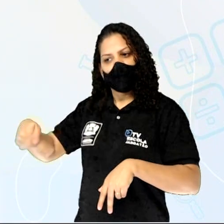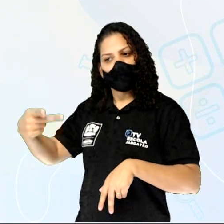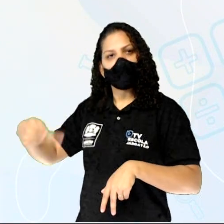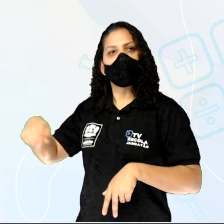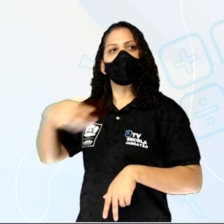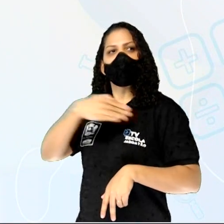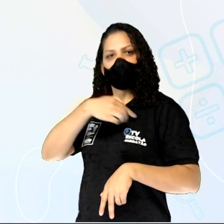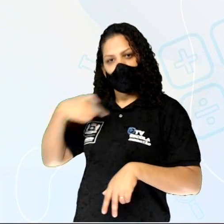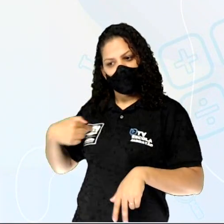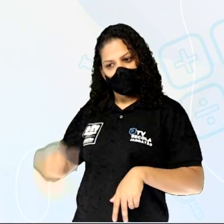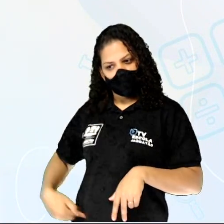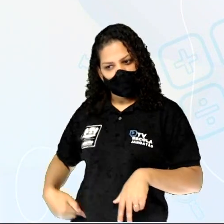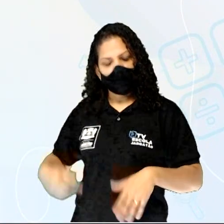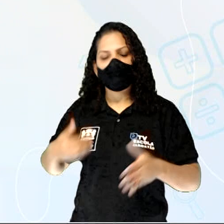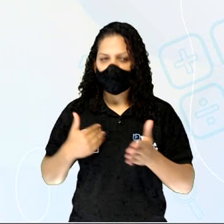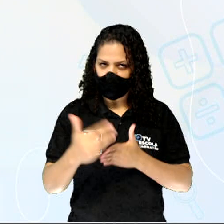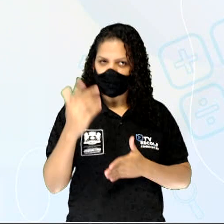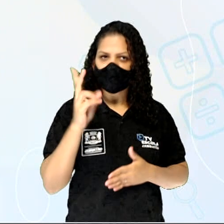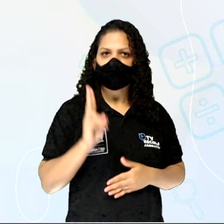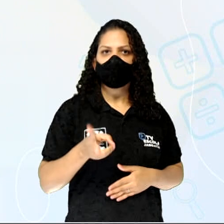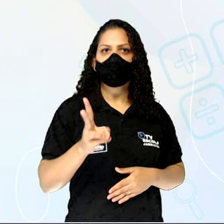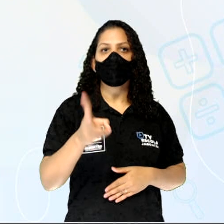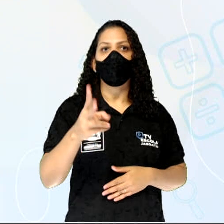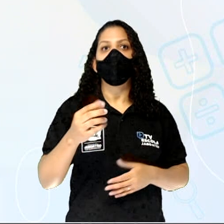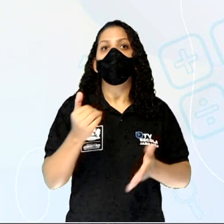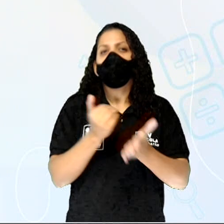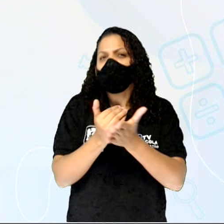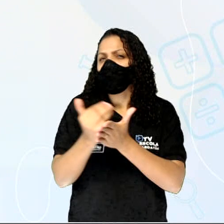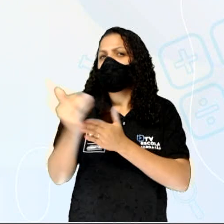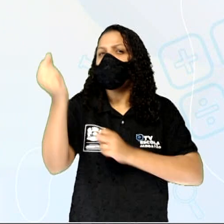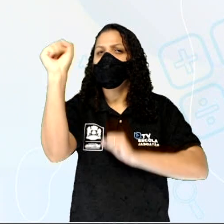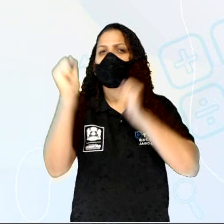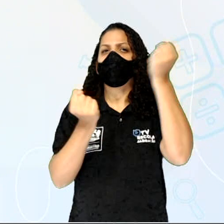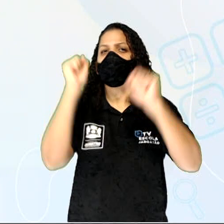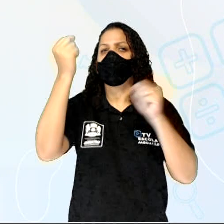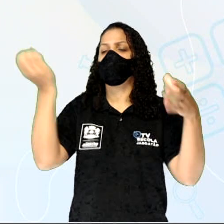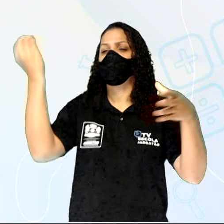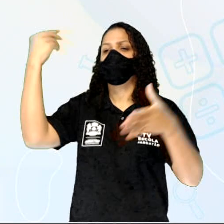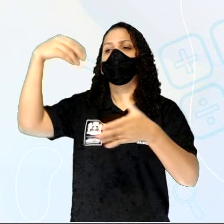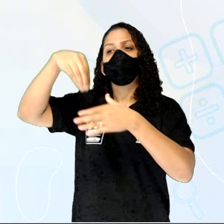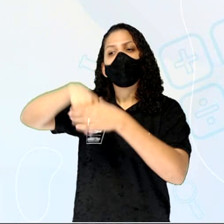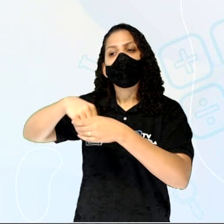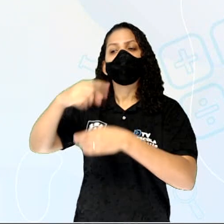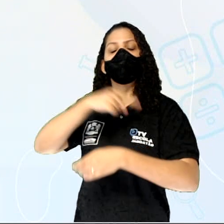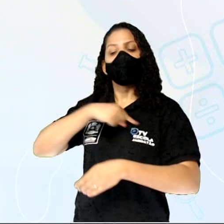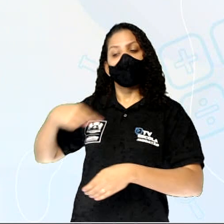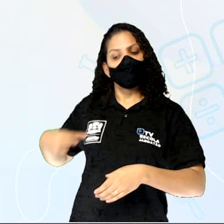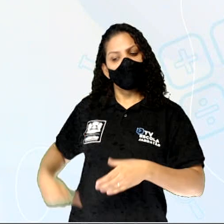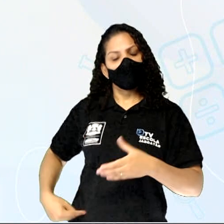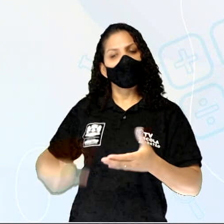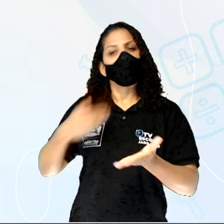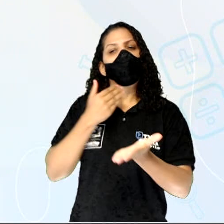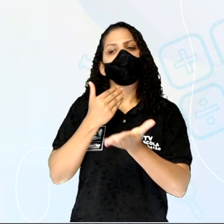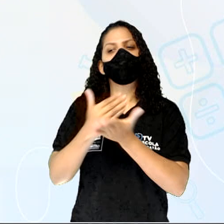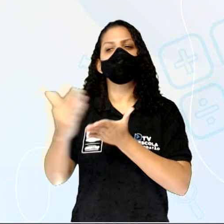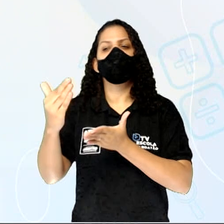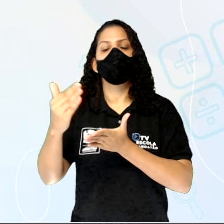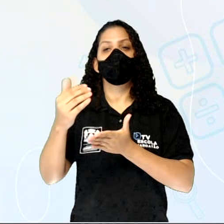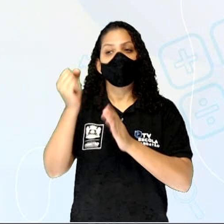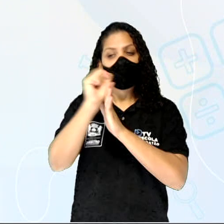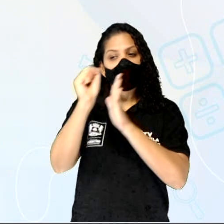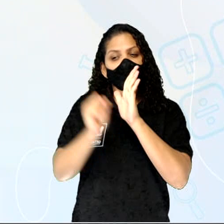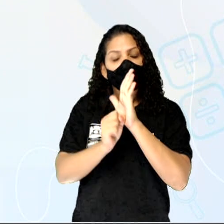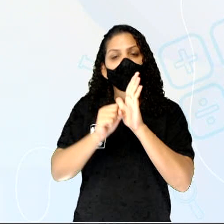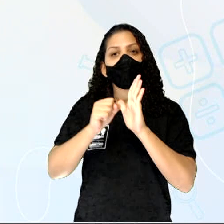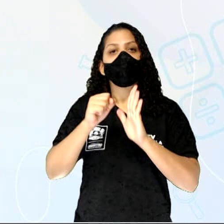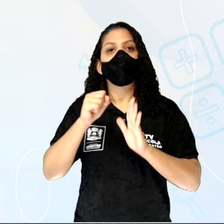Início da industrialização da China. Teve início no começo do século XX, com